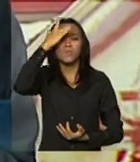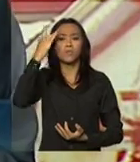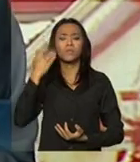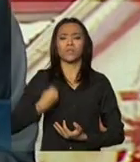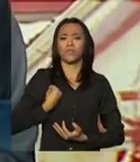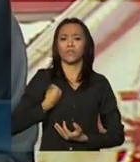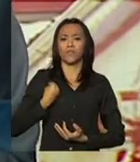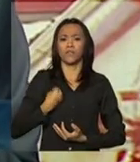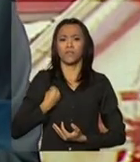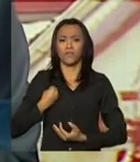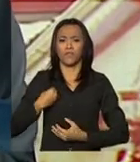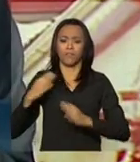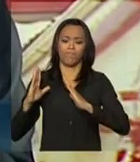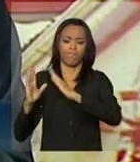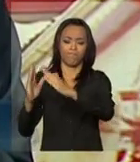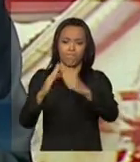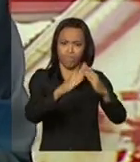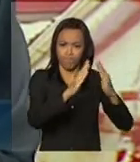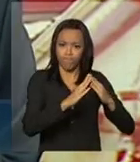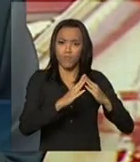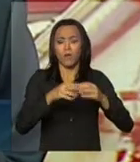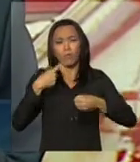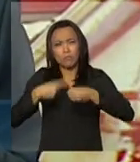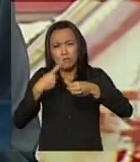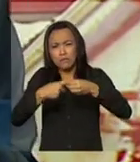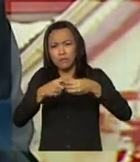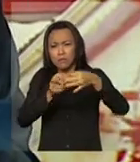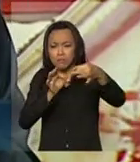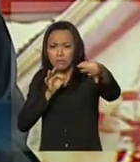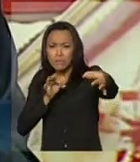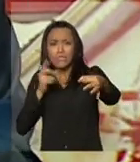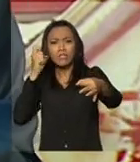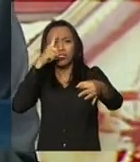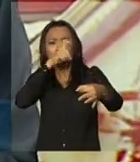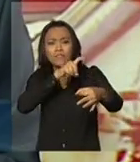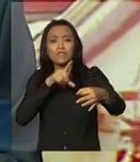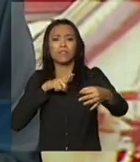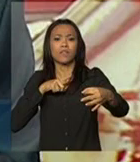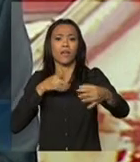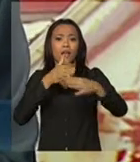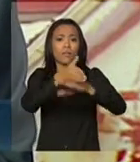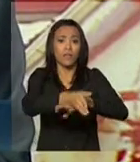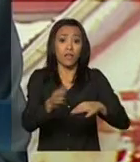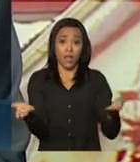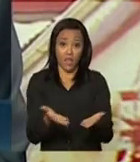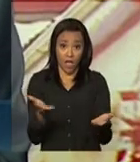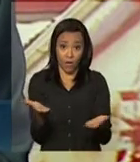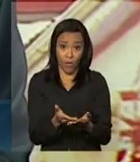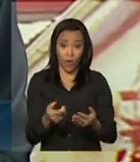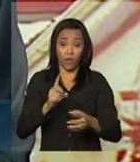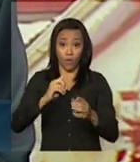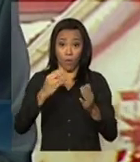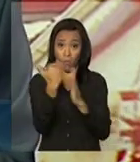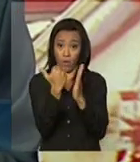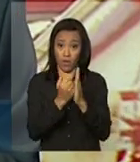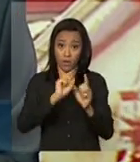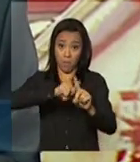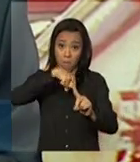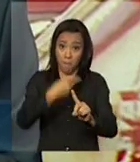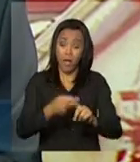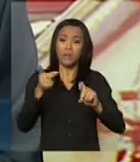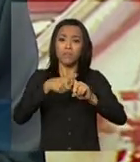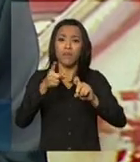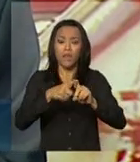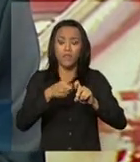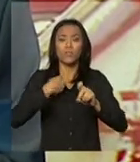na periferia pobre das grandes cidades, nos municípios com mais dificuldade de acesso. Agora, com a chegada do Mais Médicos, inclusive, nós